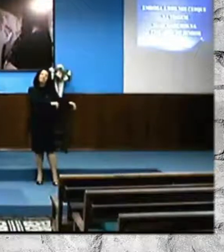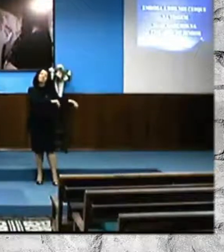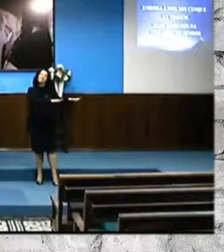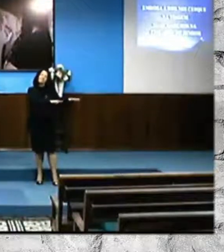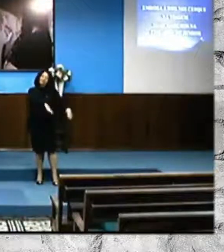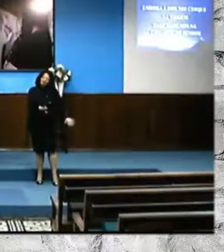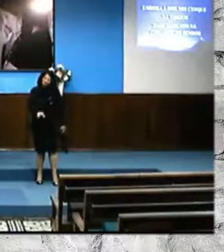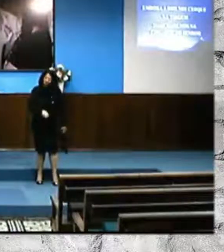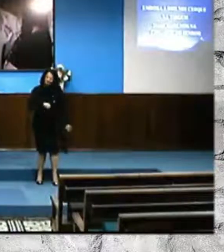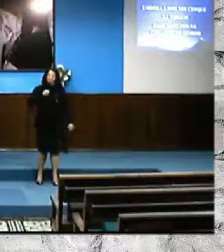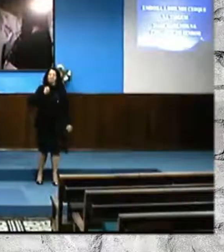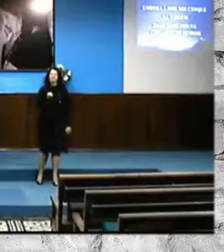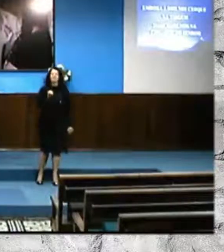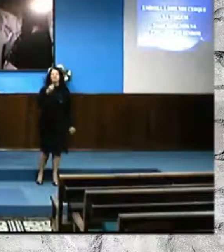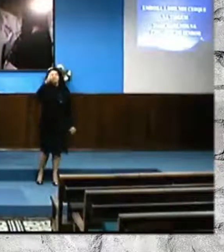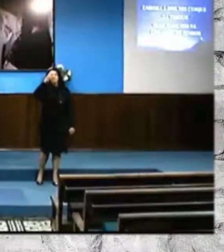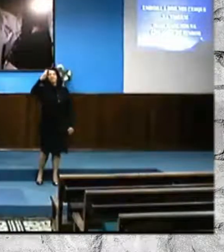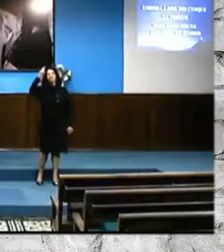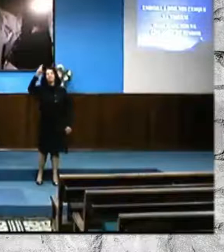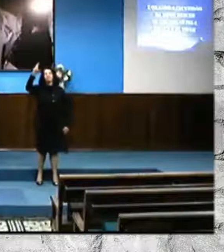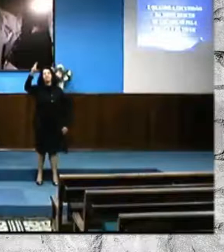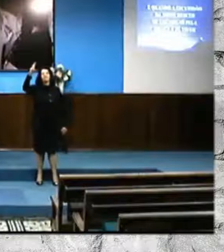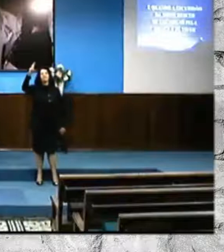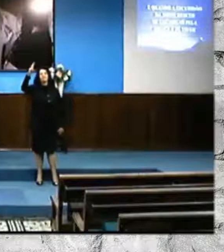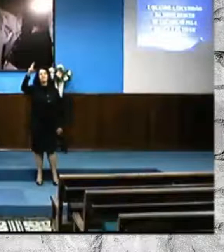marcharemos na coragem do Senhor.